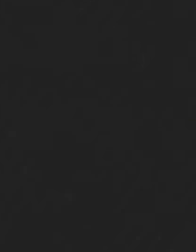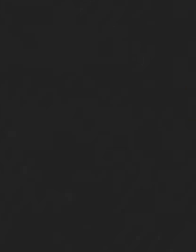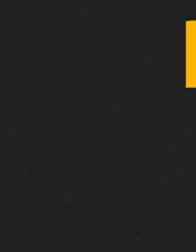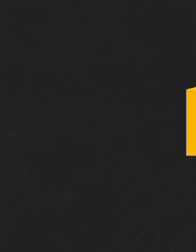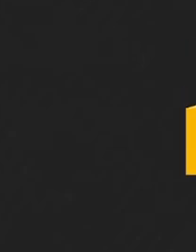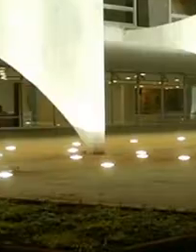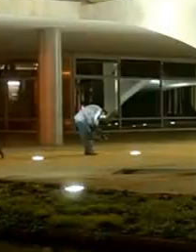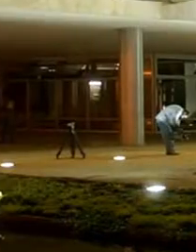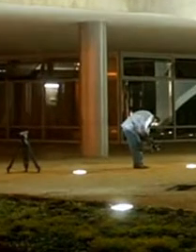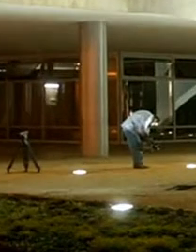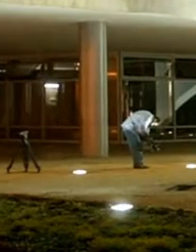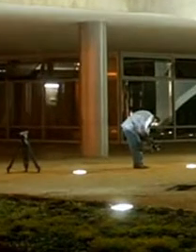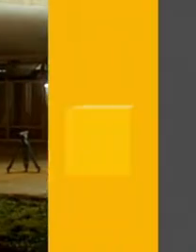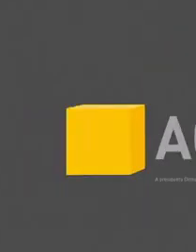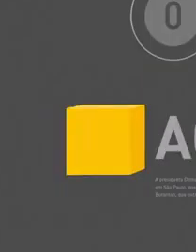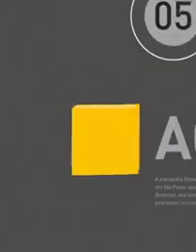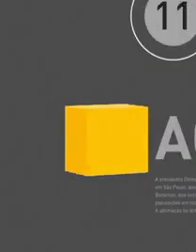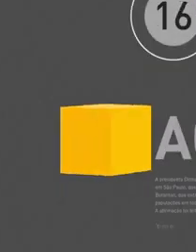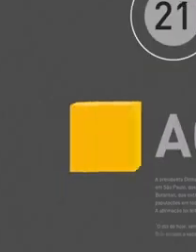Música